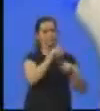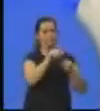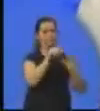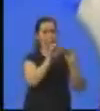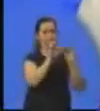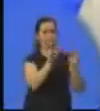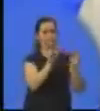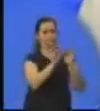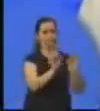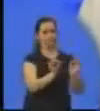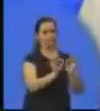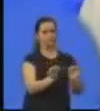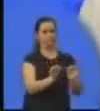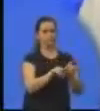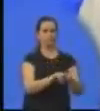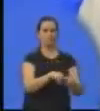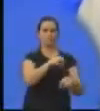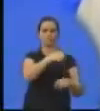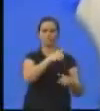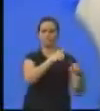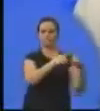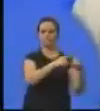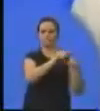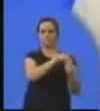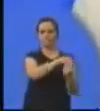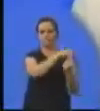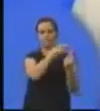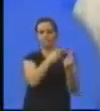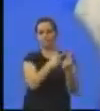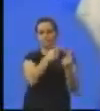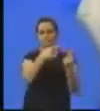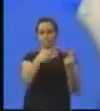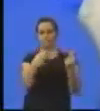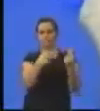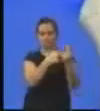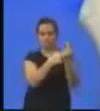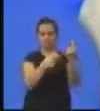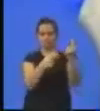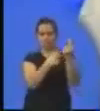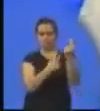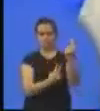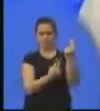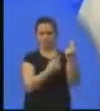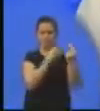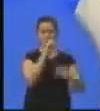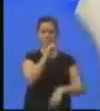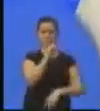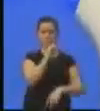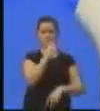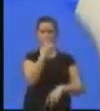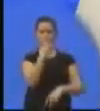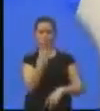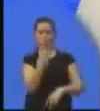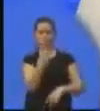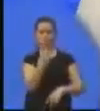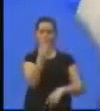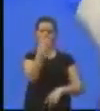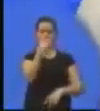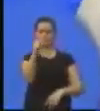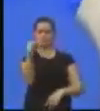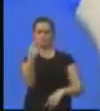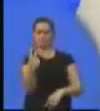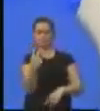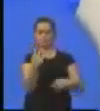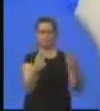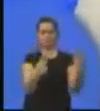que são os múltiplos de π sobre 2. Então você coloca o que acontece no zero, o que acontece no π sobre 2, valor para π,